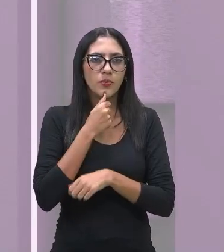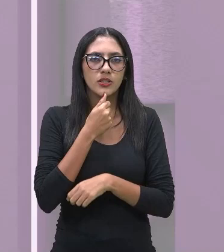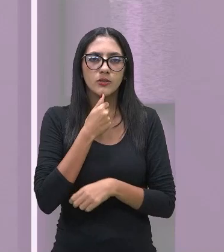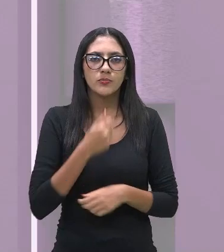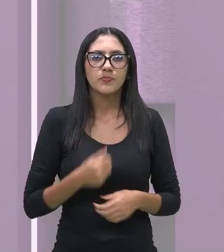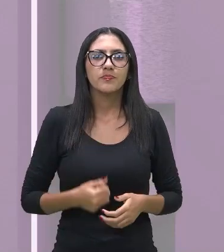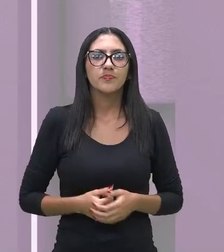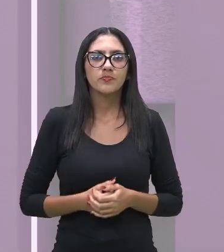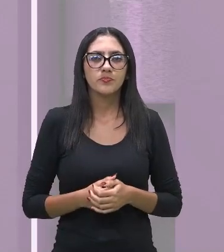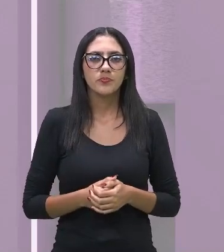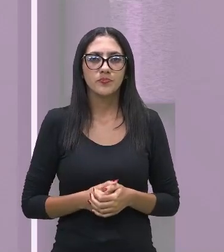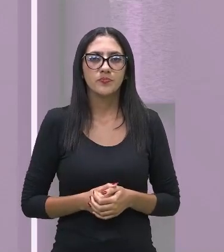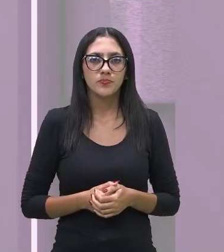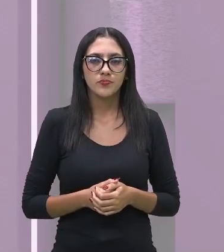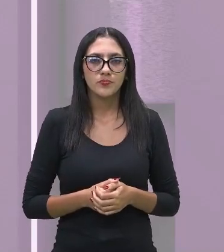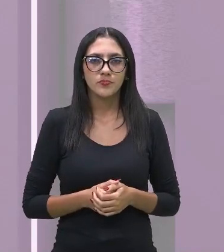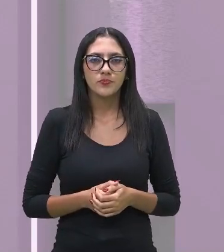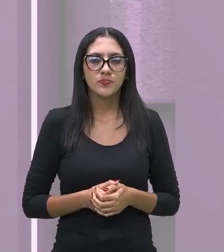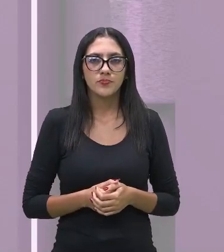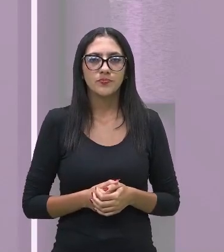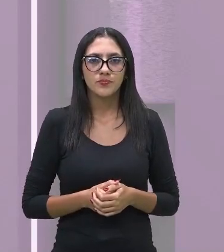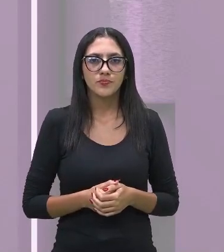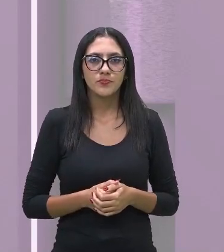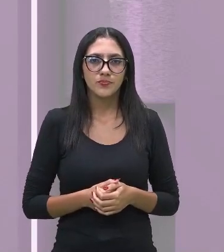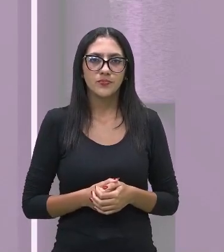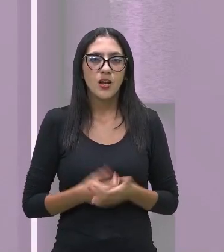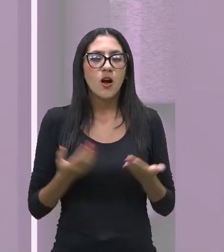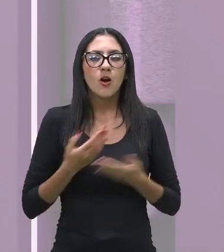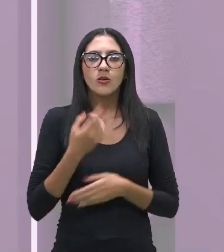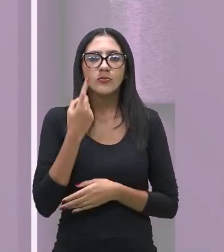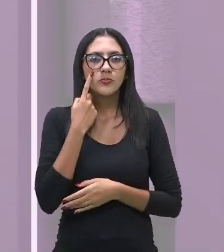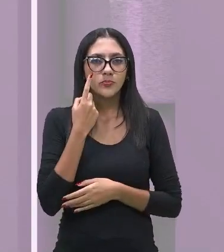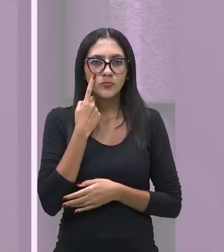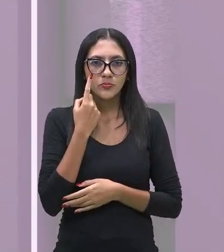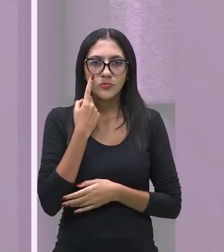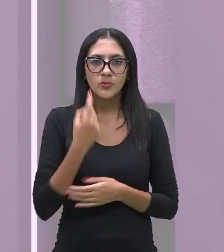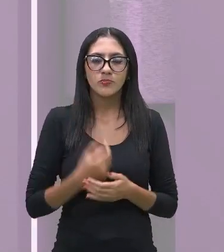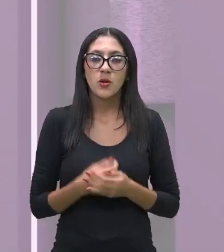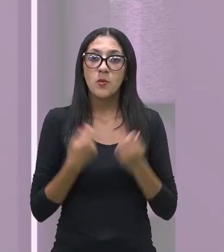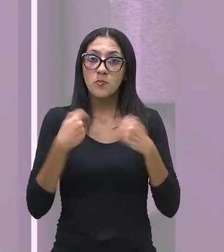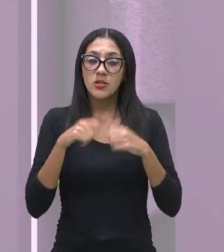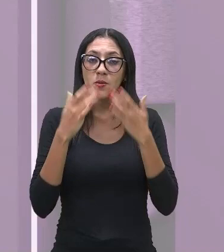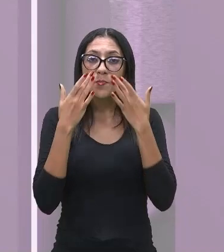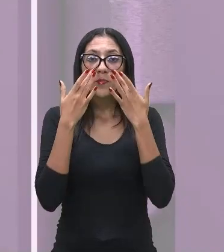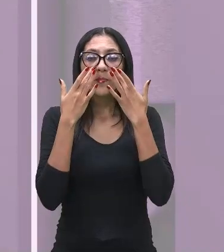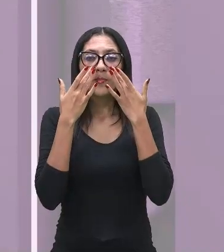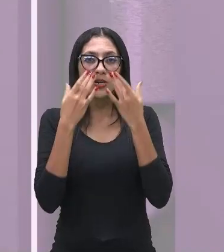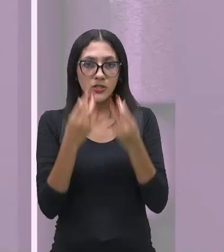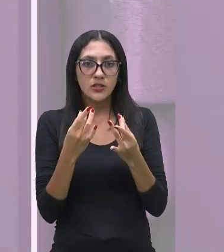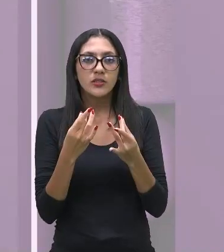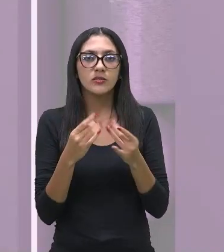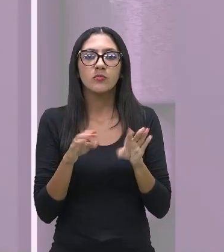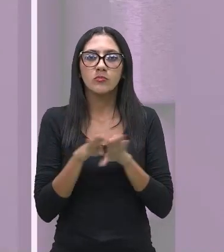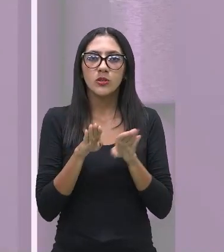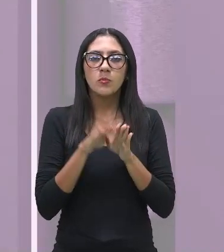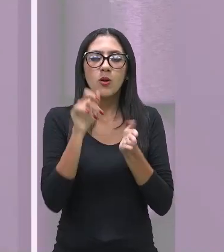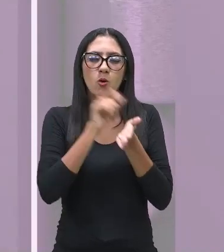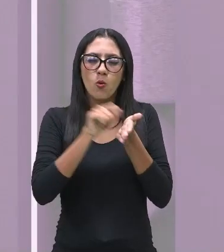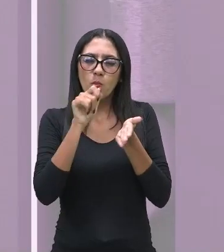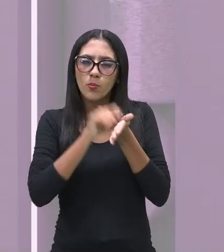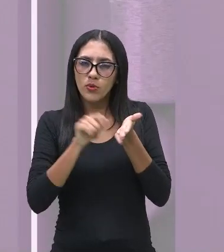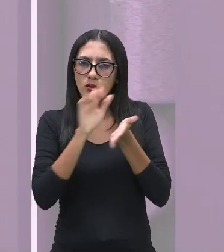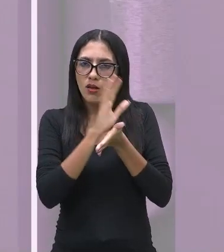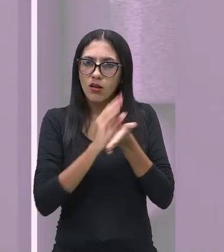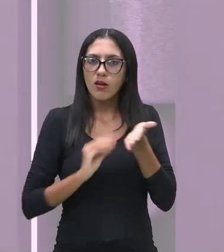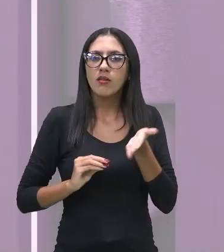que você observasse aí a sua tela, tá? Diz o seguinte, que você prestasse atenção no que eu vou falar e tomasse nota. Tudo